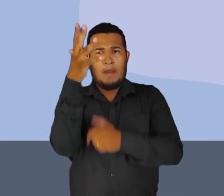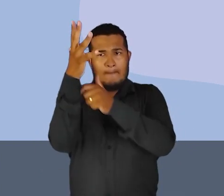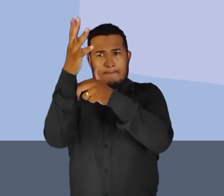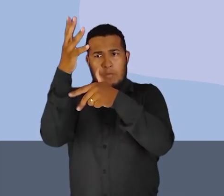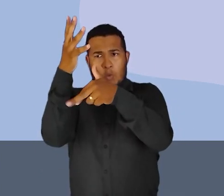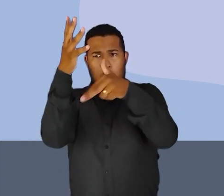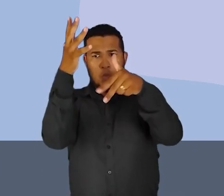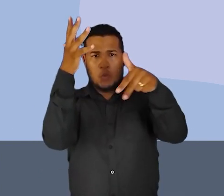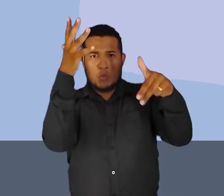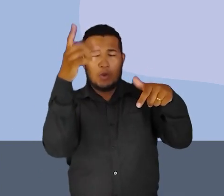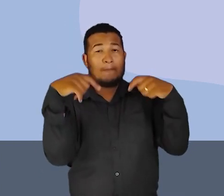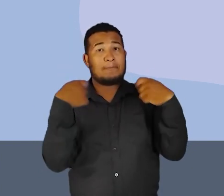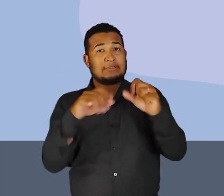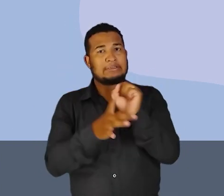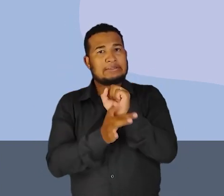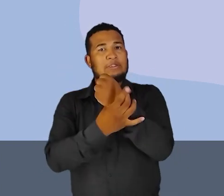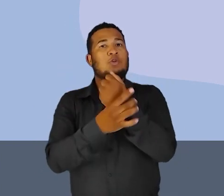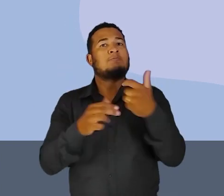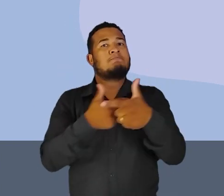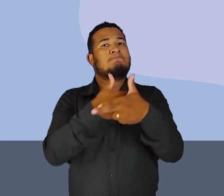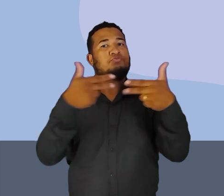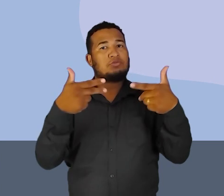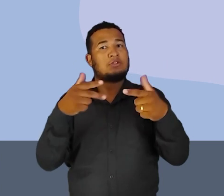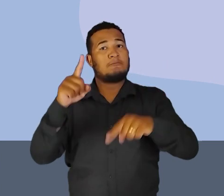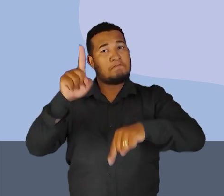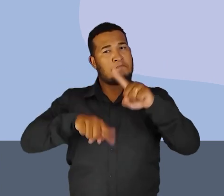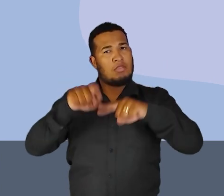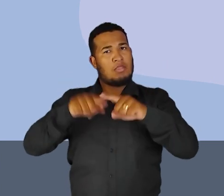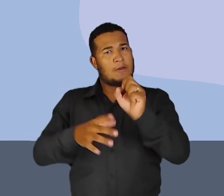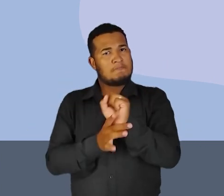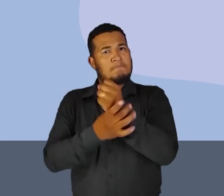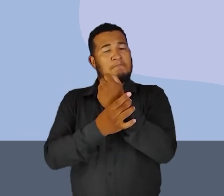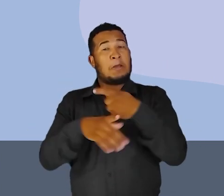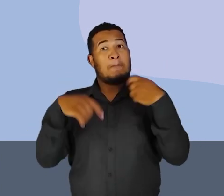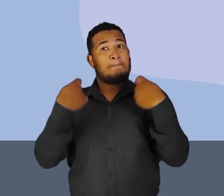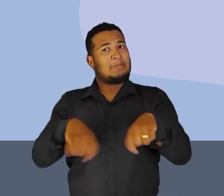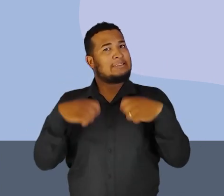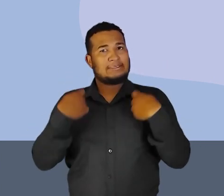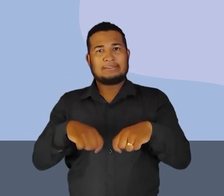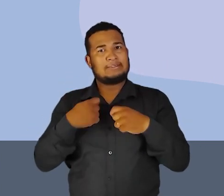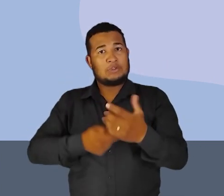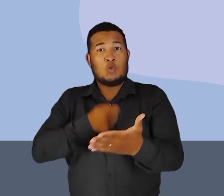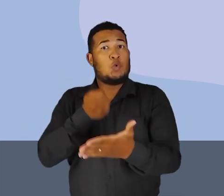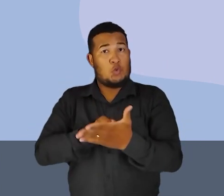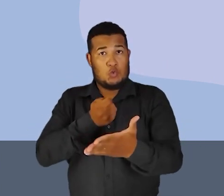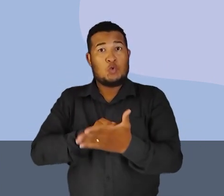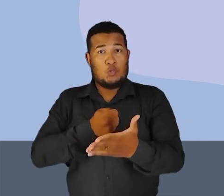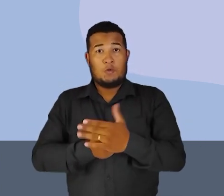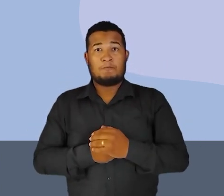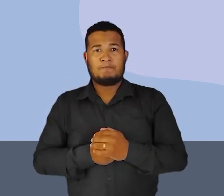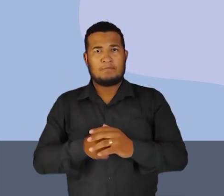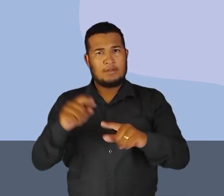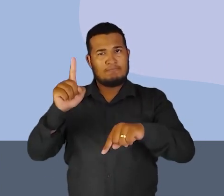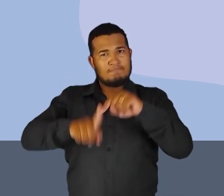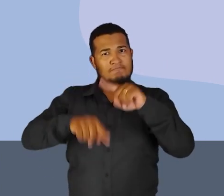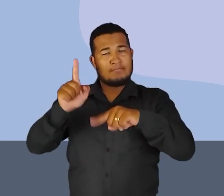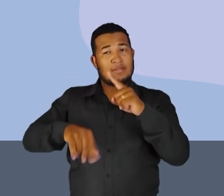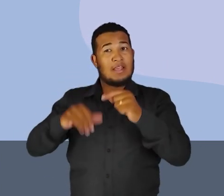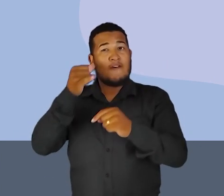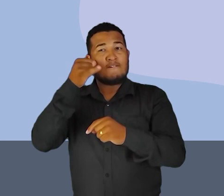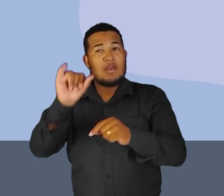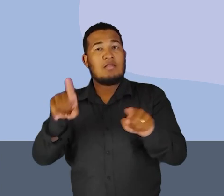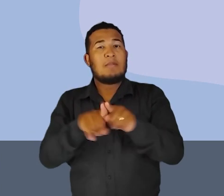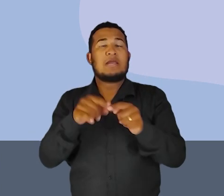com a segurança devem ser tomados e os equipamentos de proteção são indispensáveis. Esses equipamentos evitam e